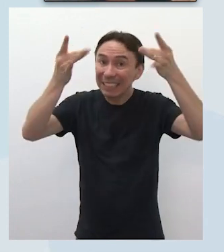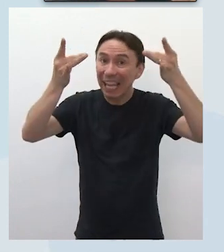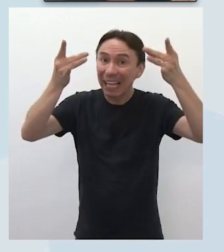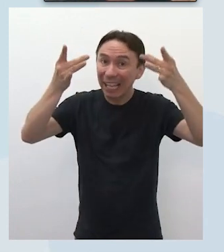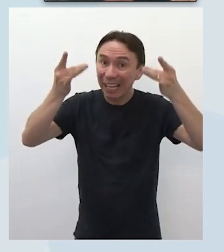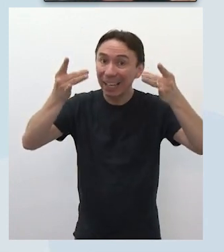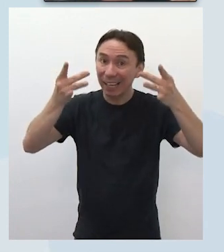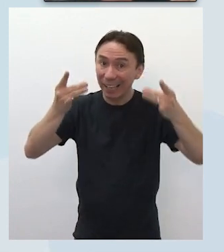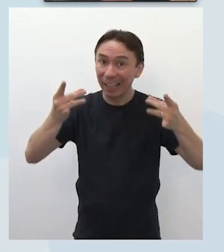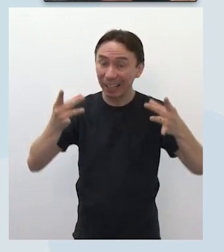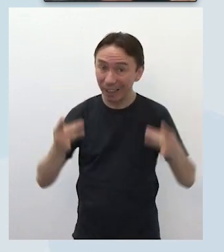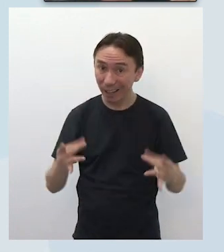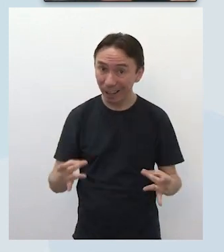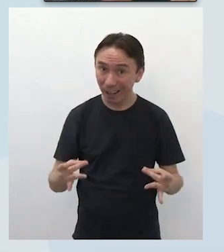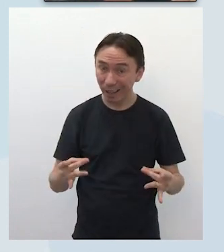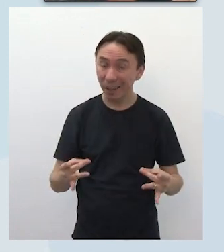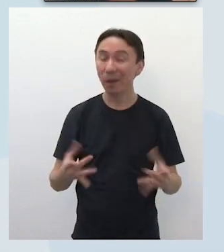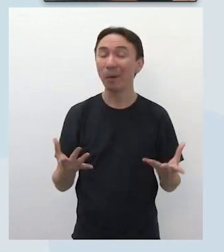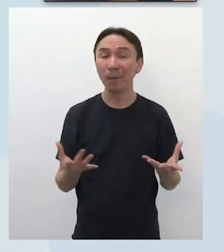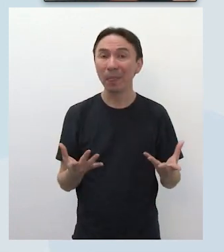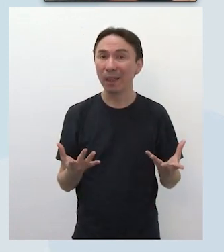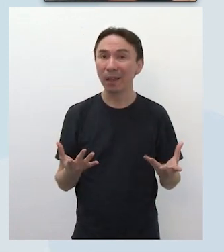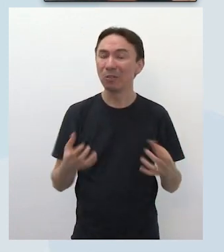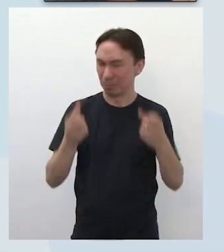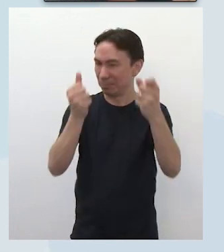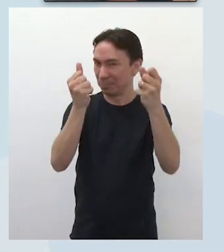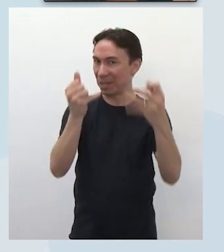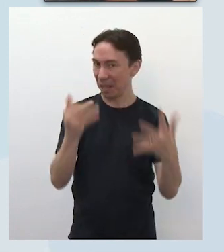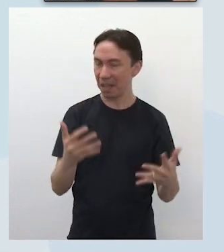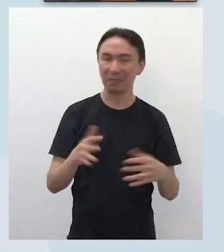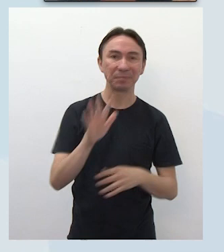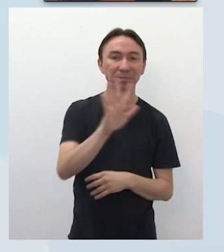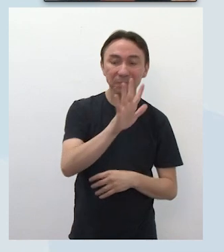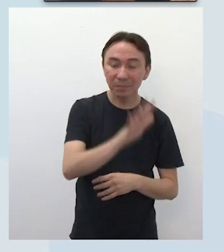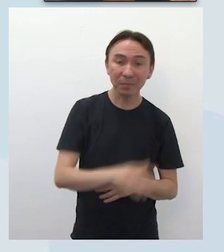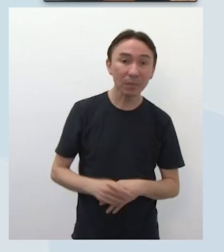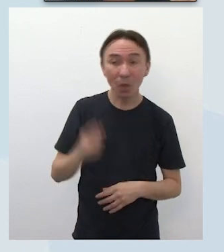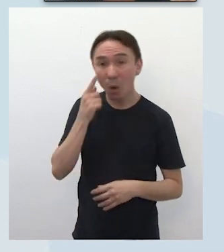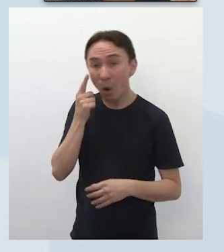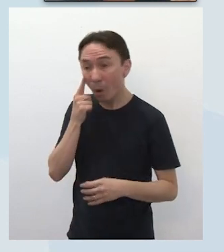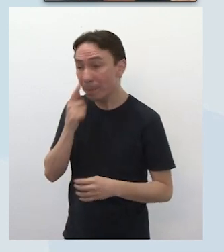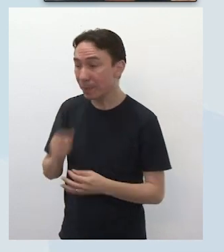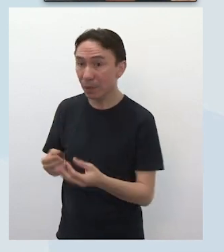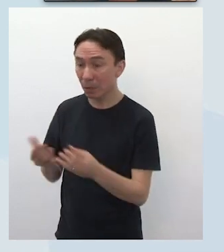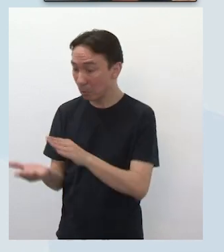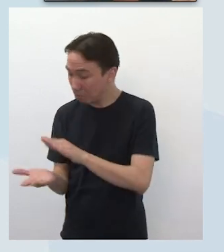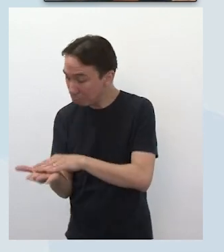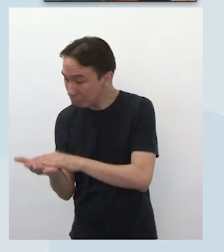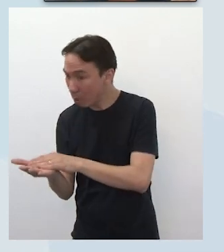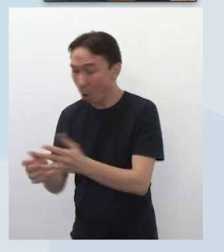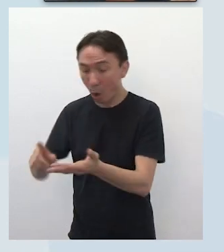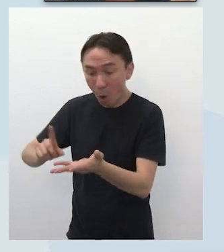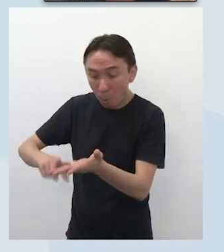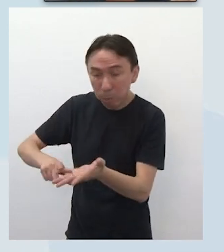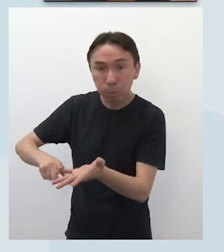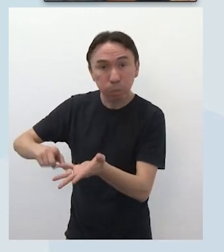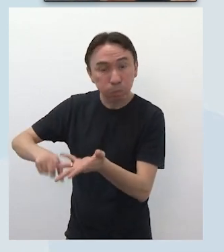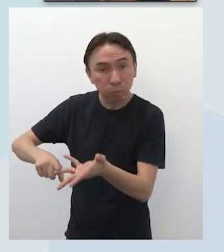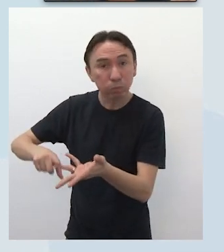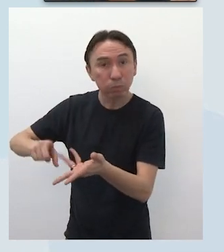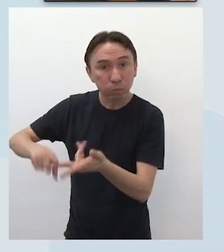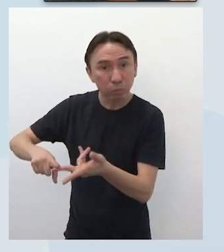descrever a ação. E aí, eles apontam caminhos. Eles dão ao